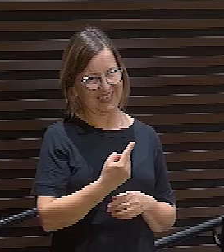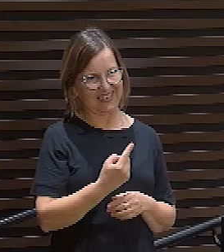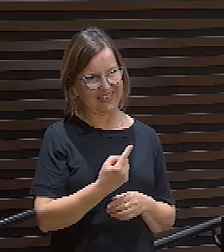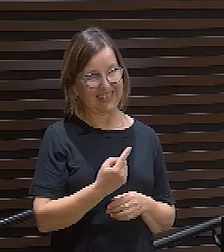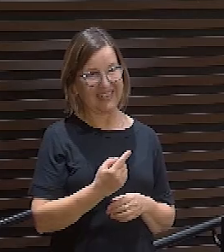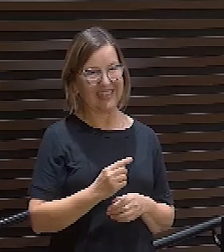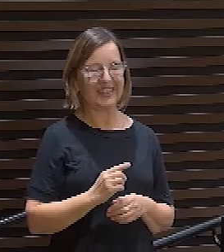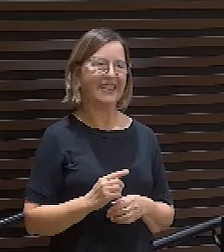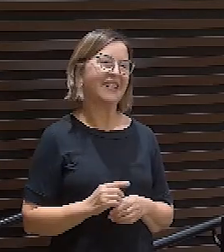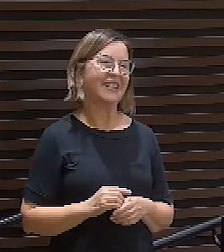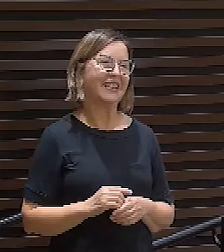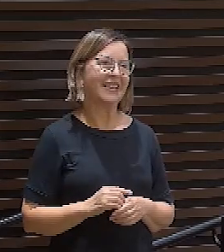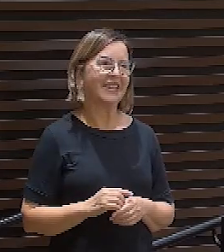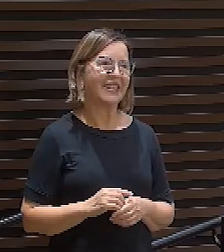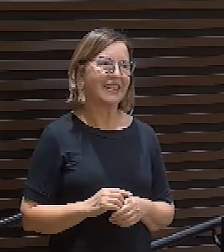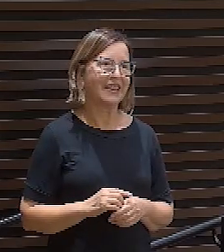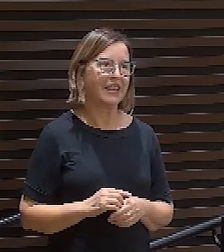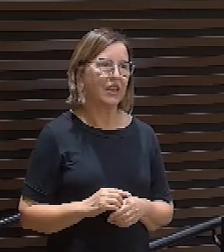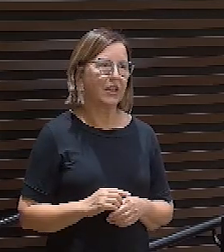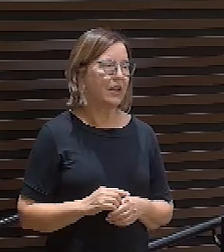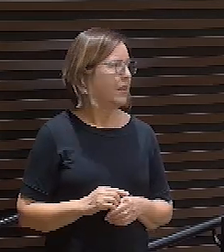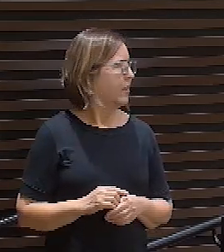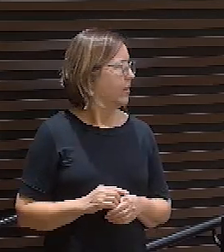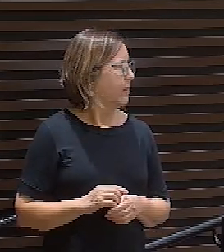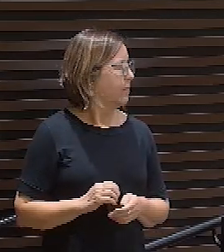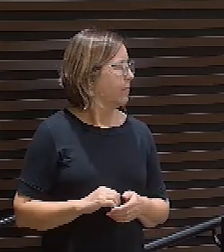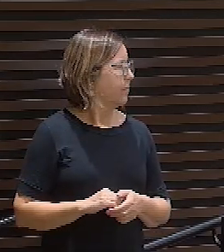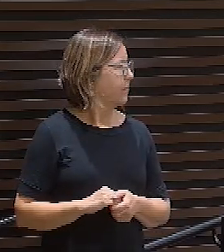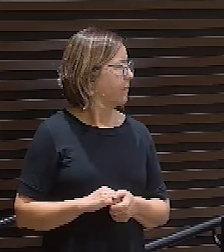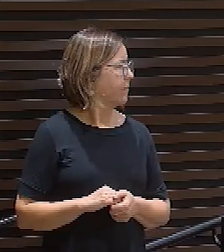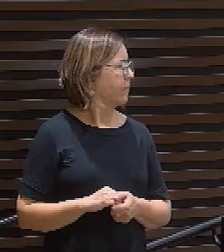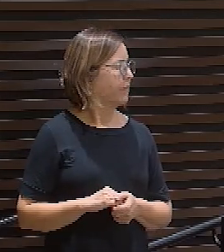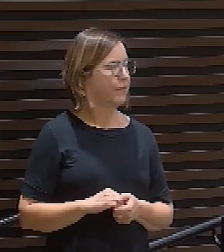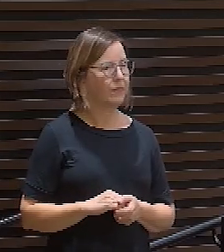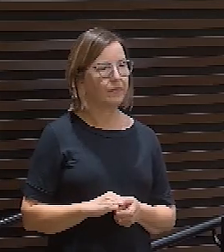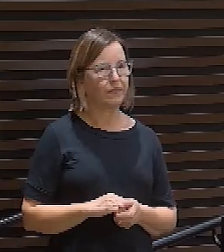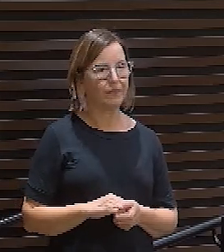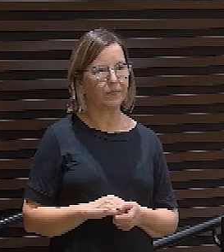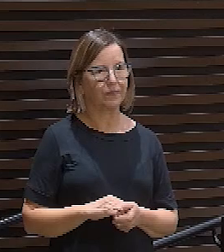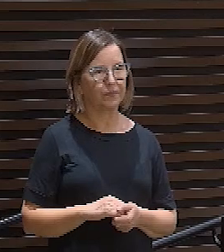dedo em Filipenses 2? Volta para lá.